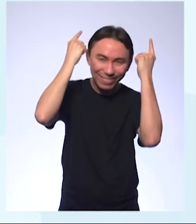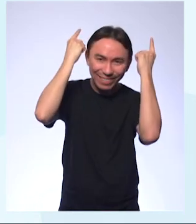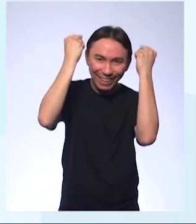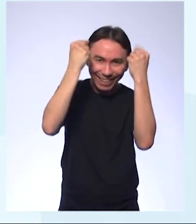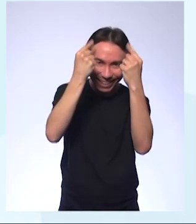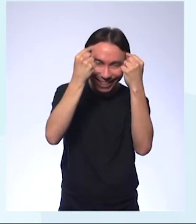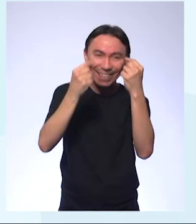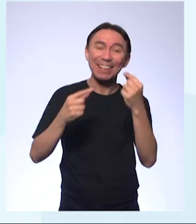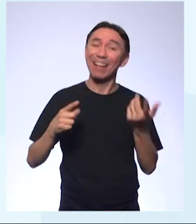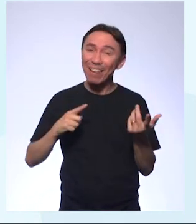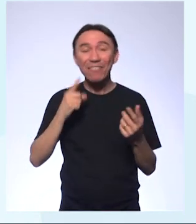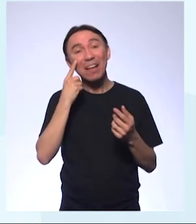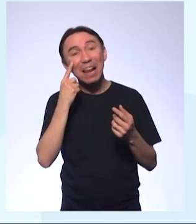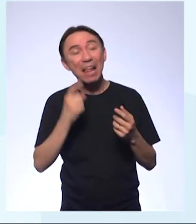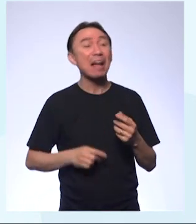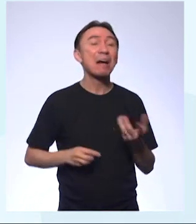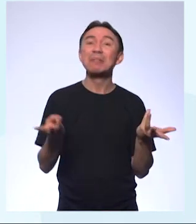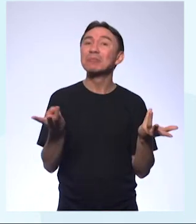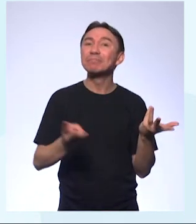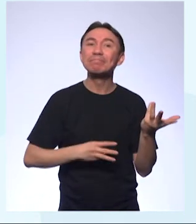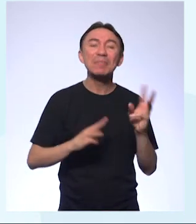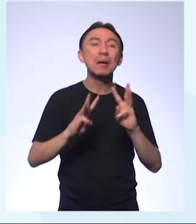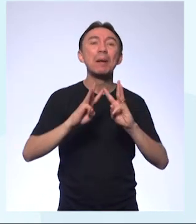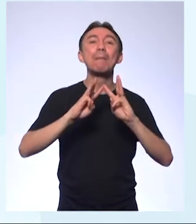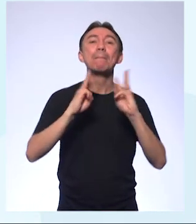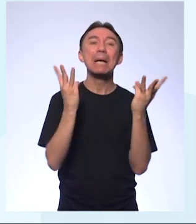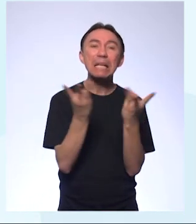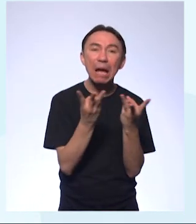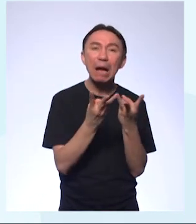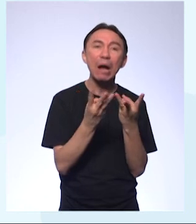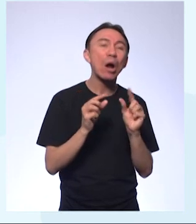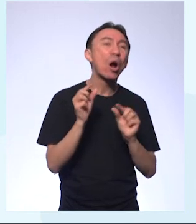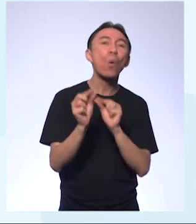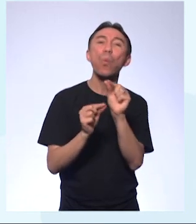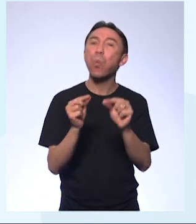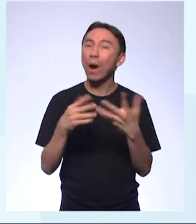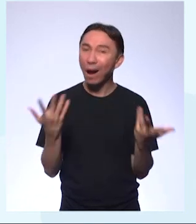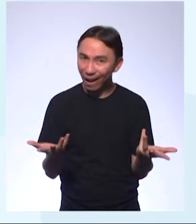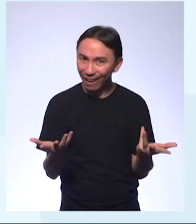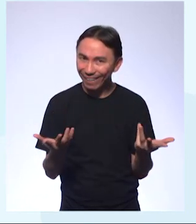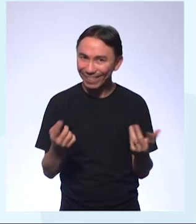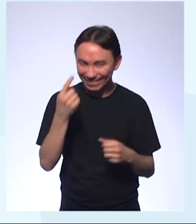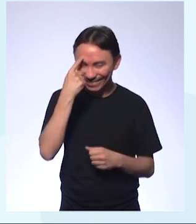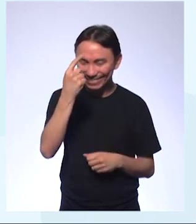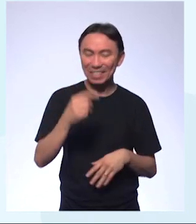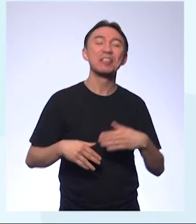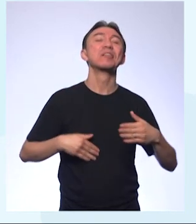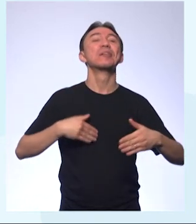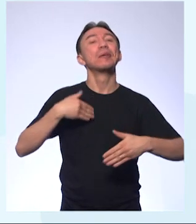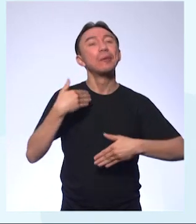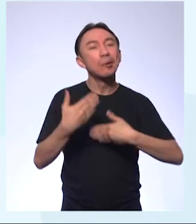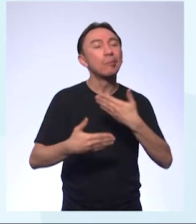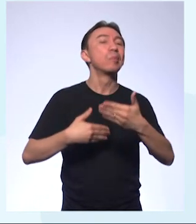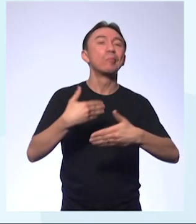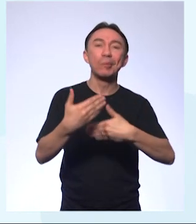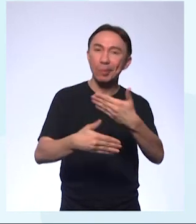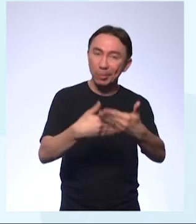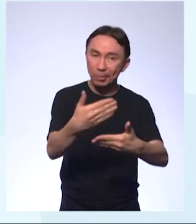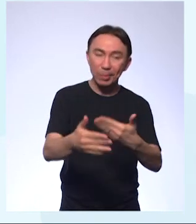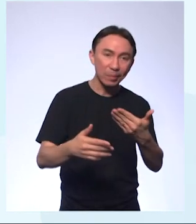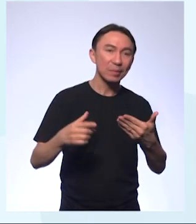foram estudando ao longo do tempo, e no começo, antes mesmo desses dois, os filósofos gregos